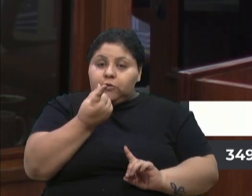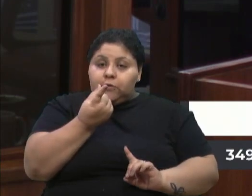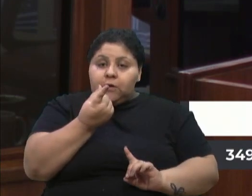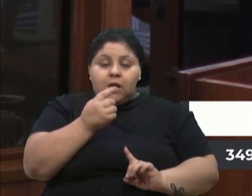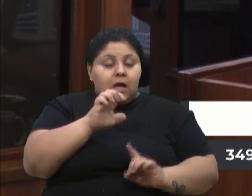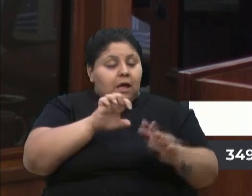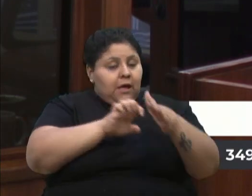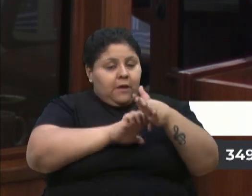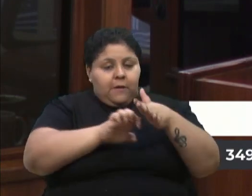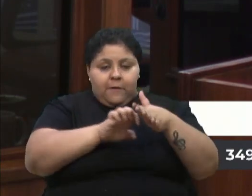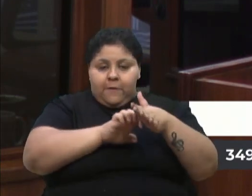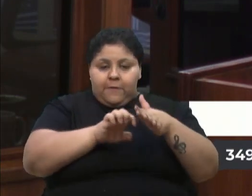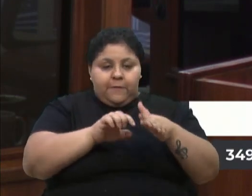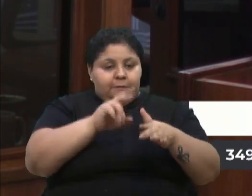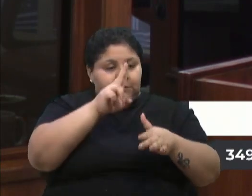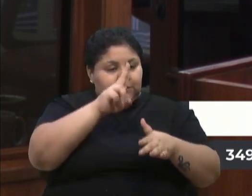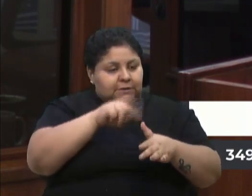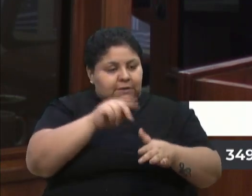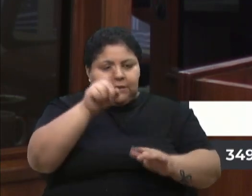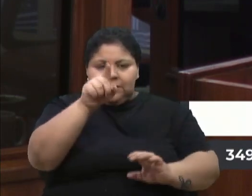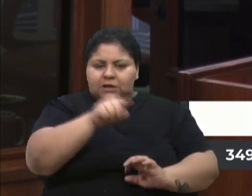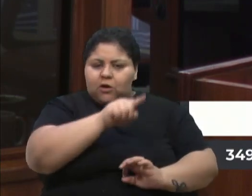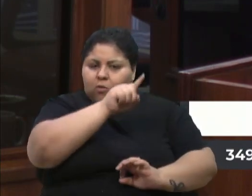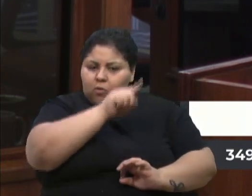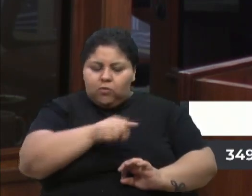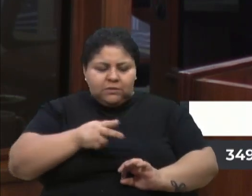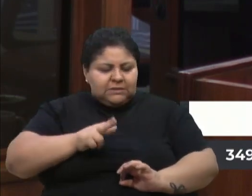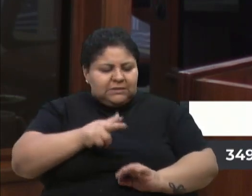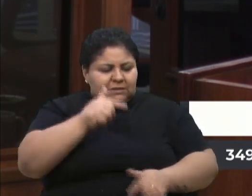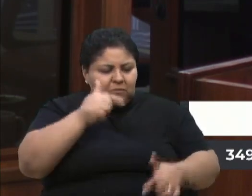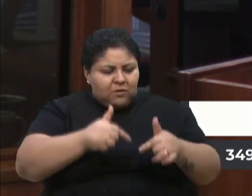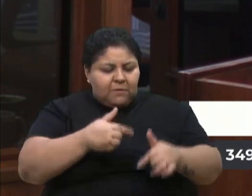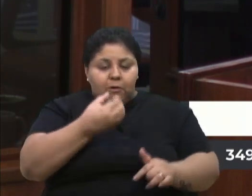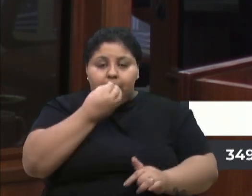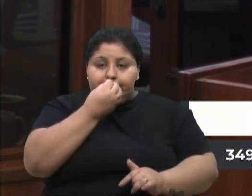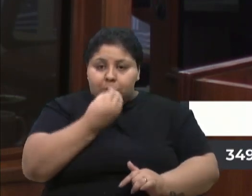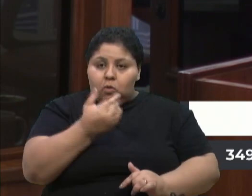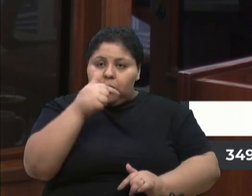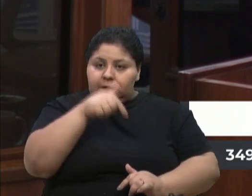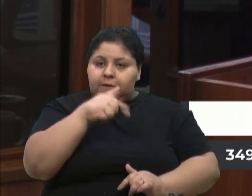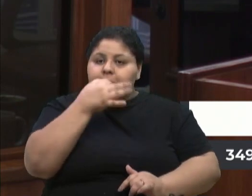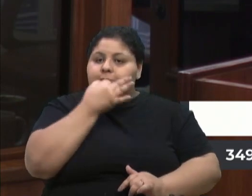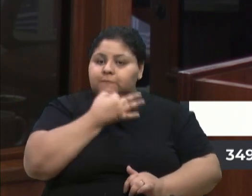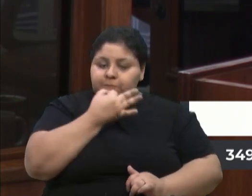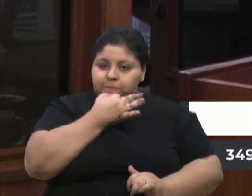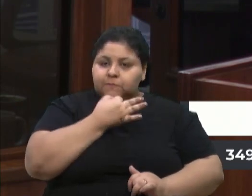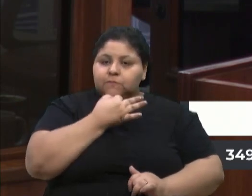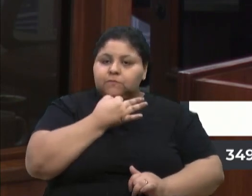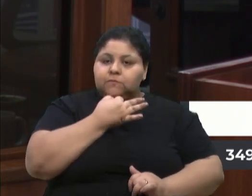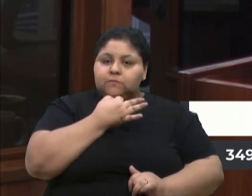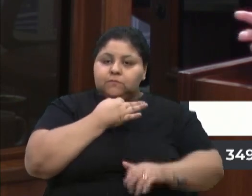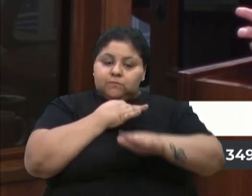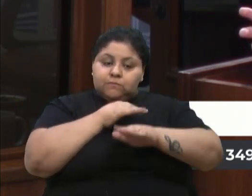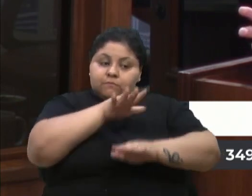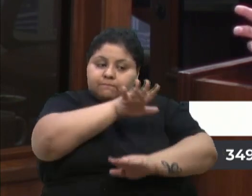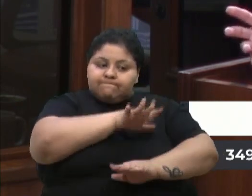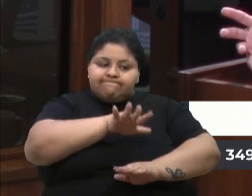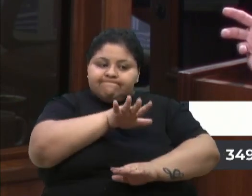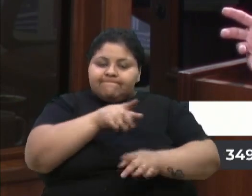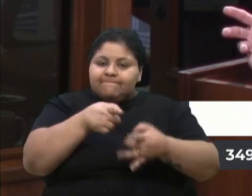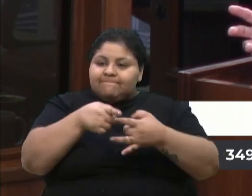contra, pode fazer o seu serviço, sempre prestou um serviço bom para a cidade, no seu segmento, mas não existia